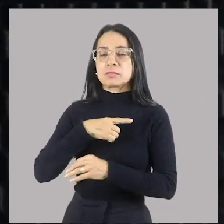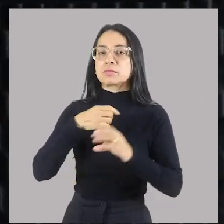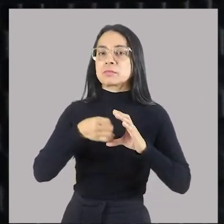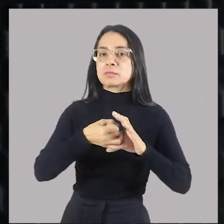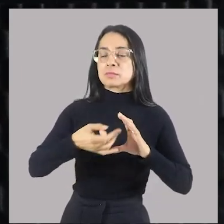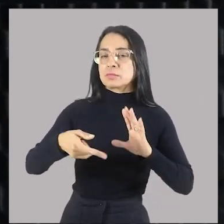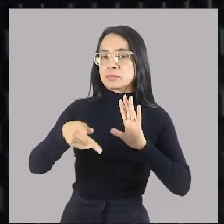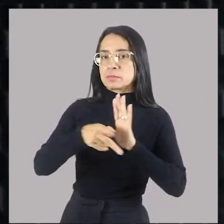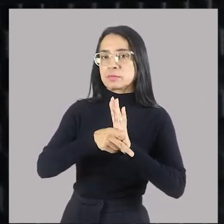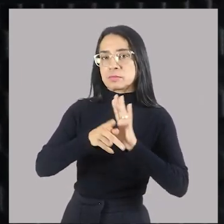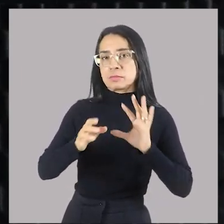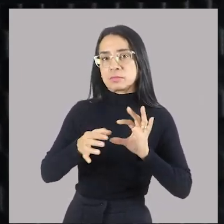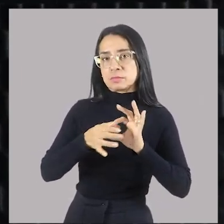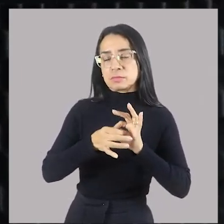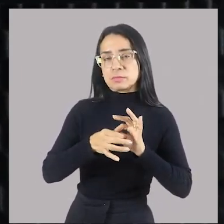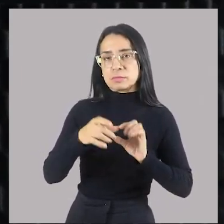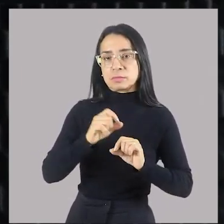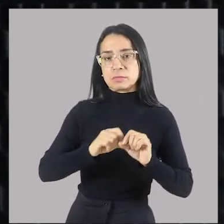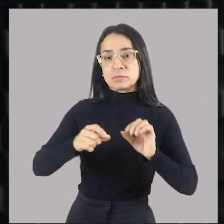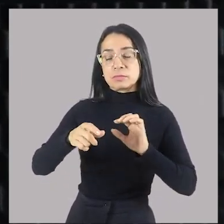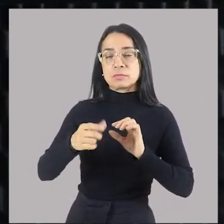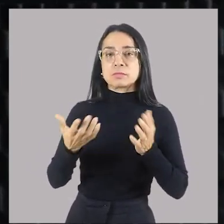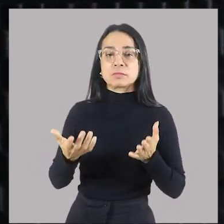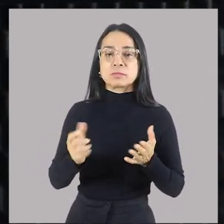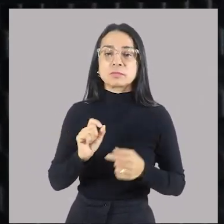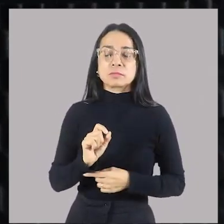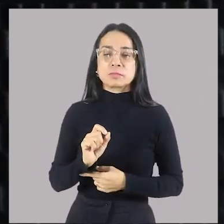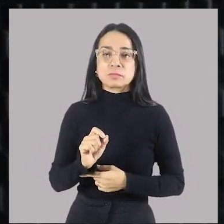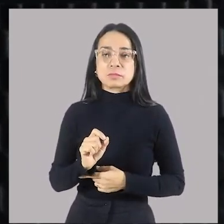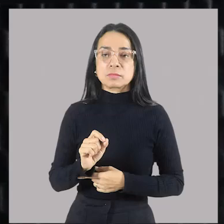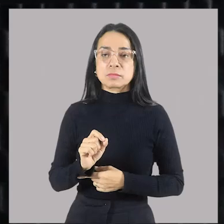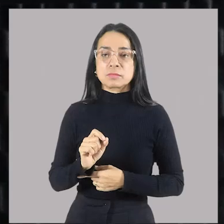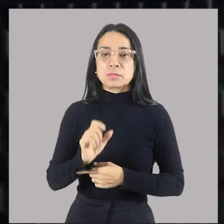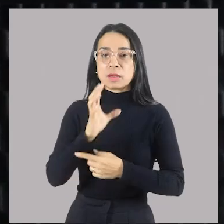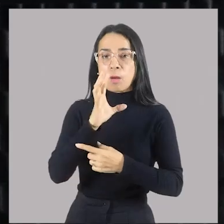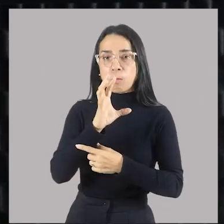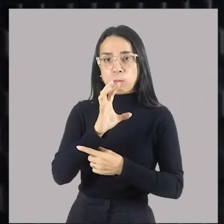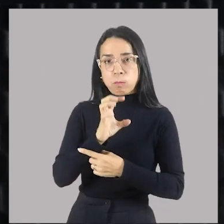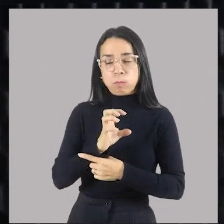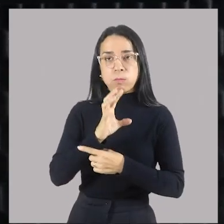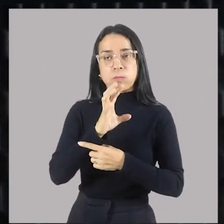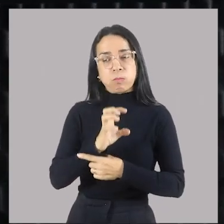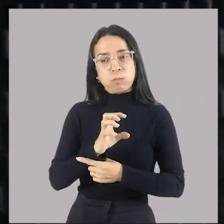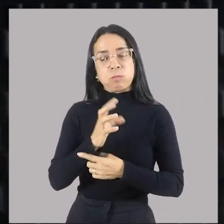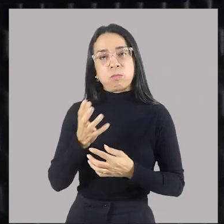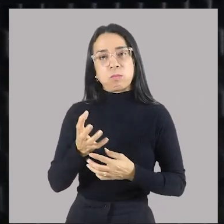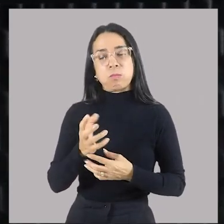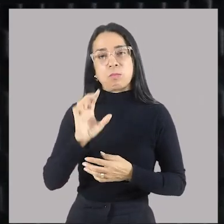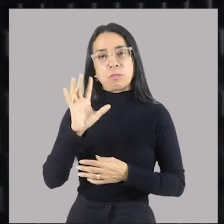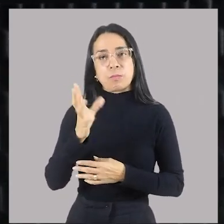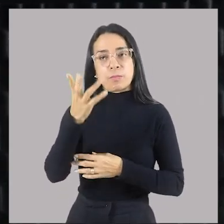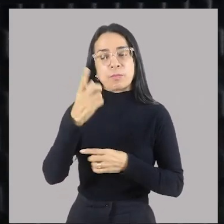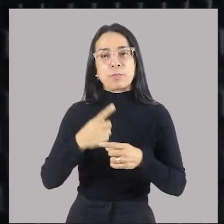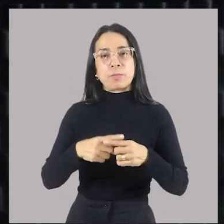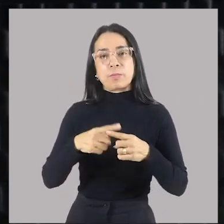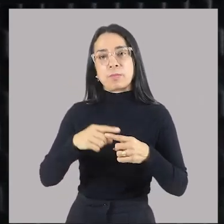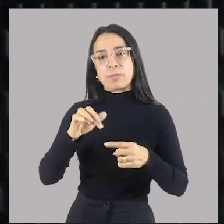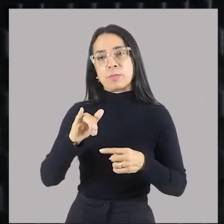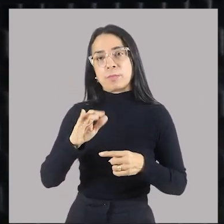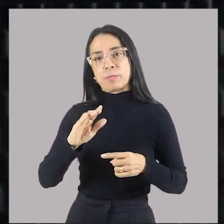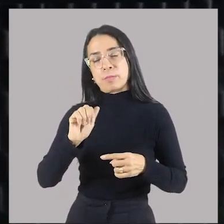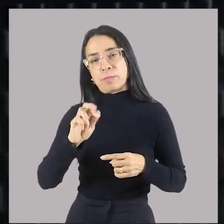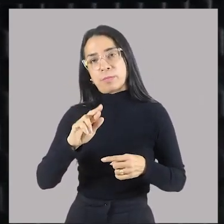característica em comum, específico, que é a contração. Tá? Isso ocorre porque as fibras